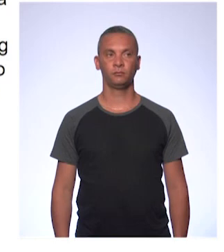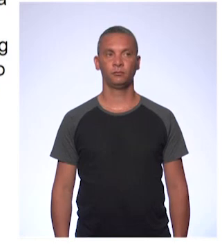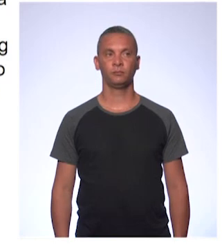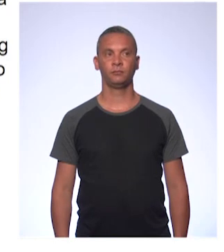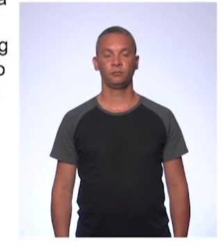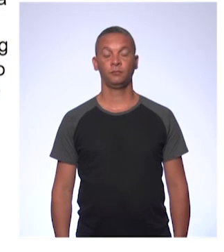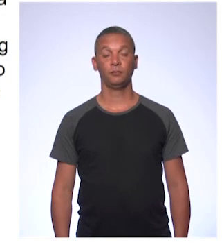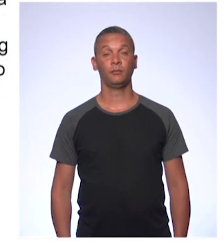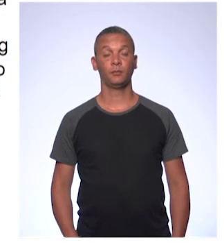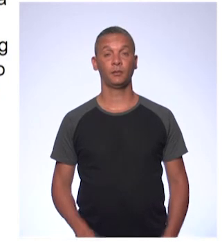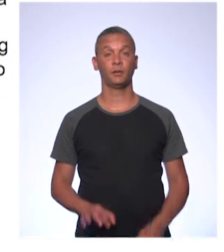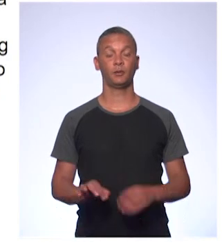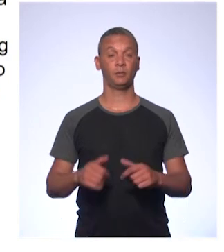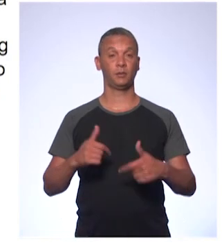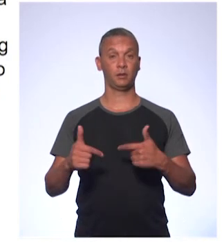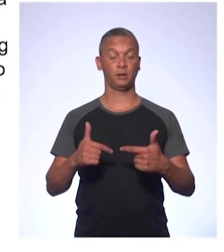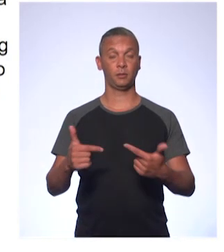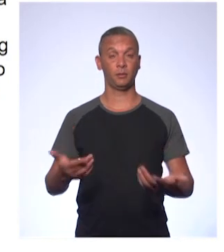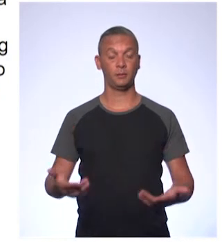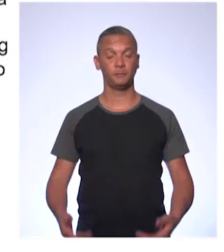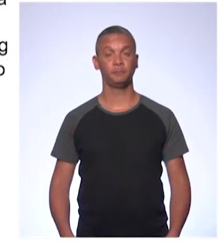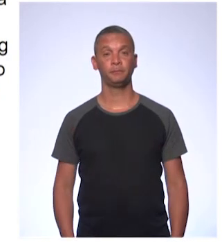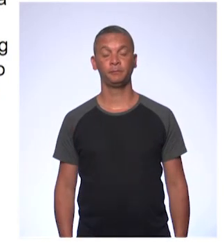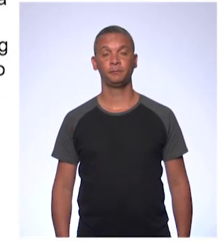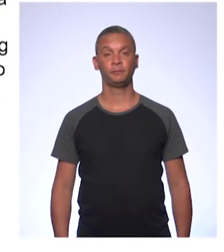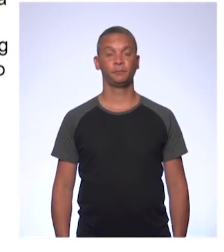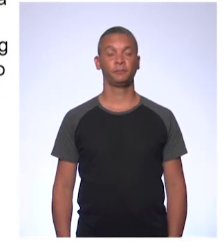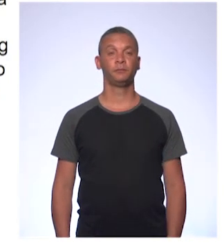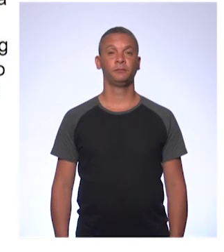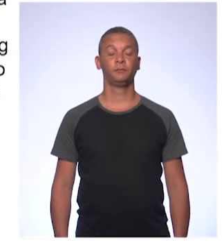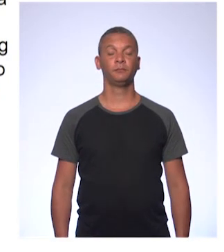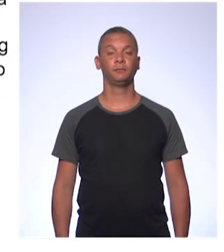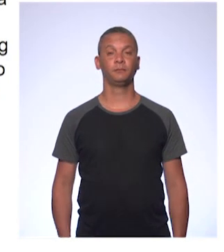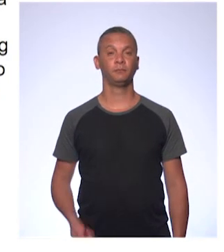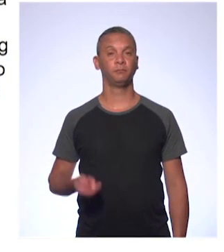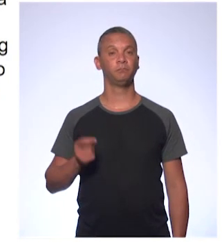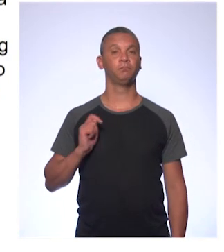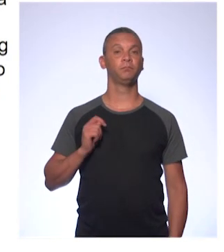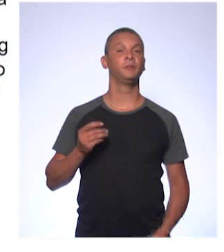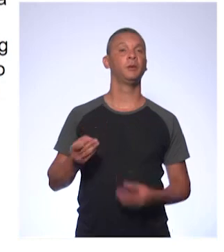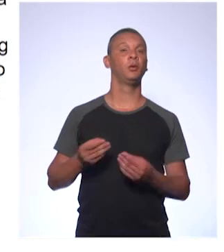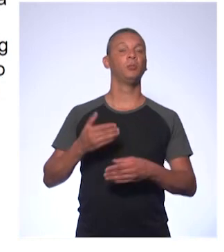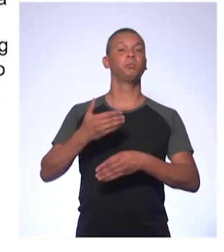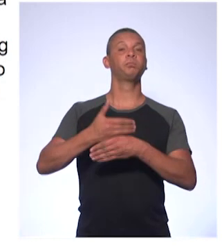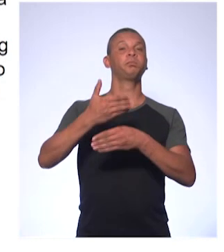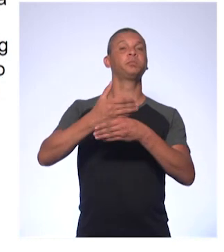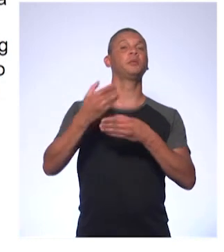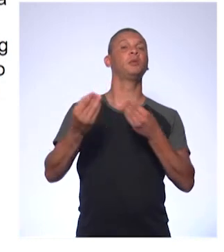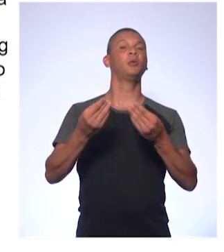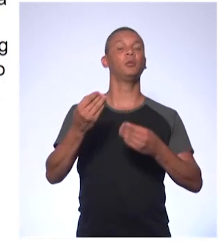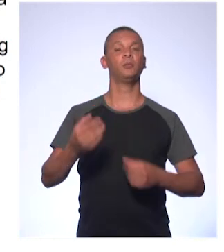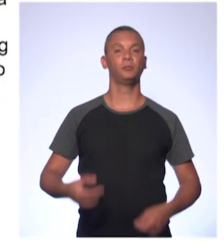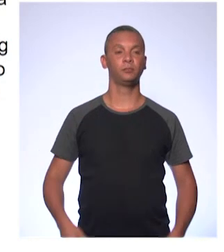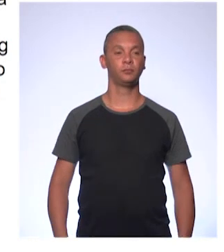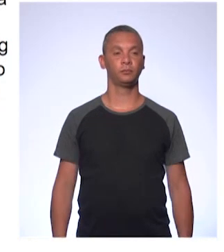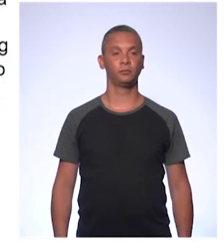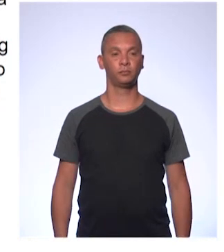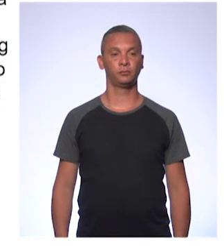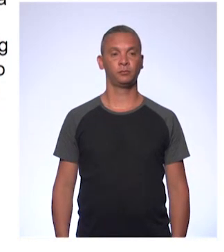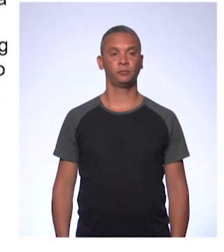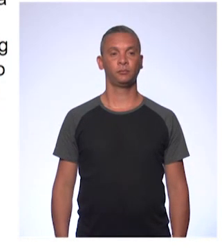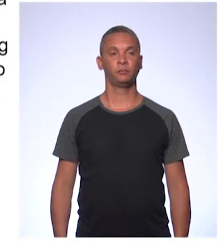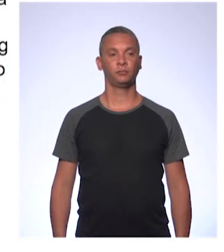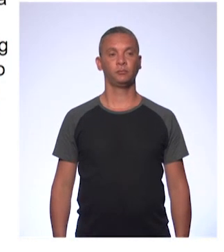é uma forma ecológica, econômica, ecológica, segura e limpia. Este último